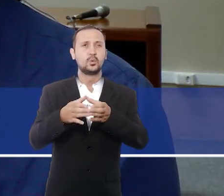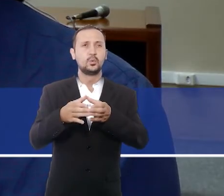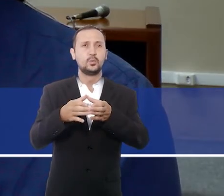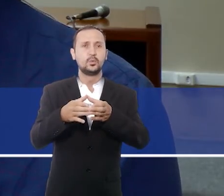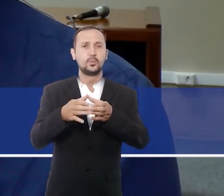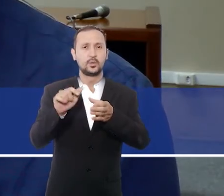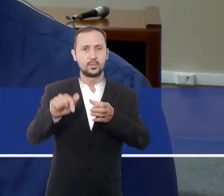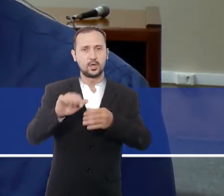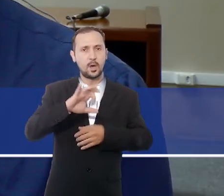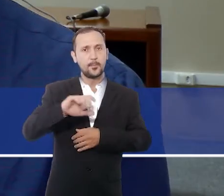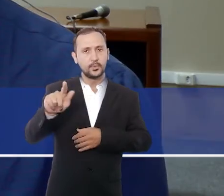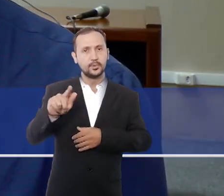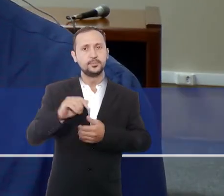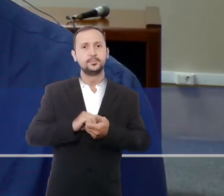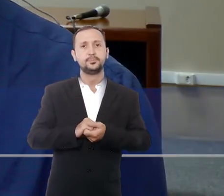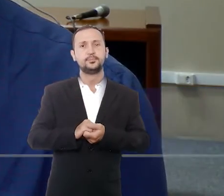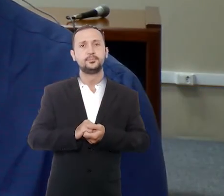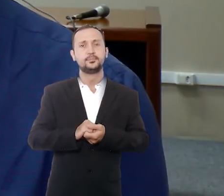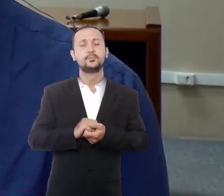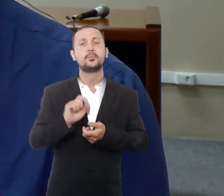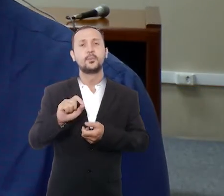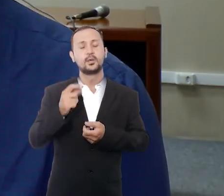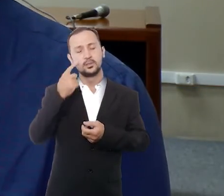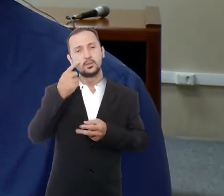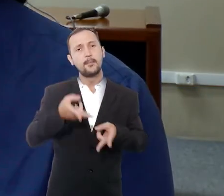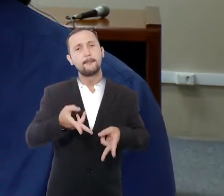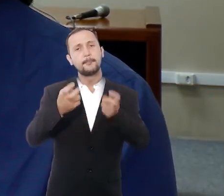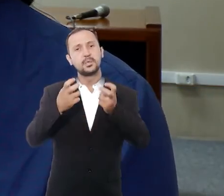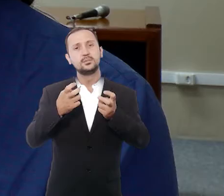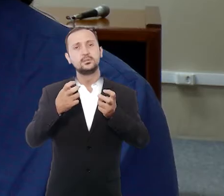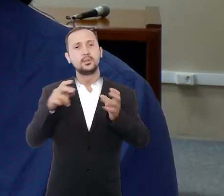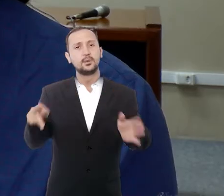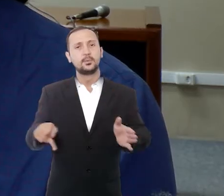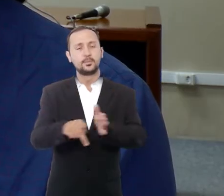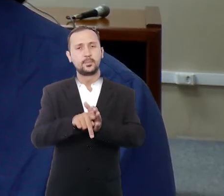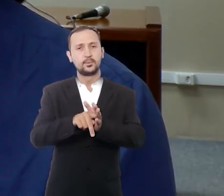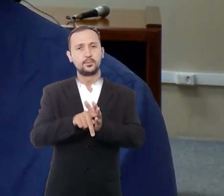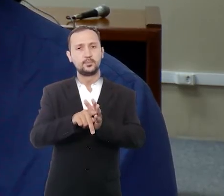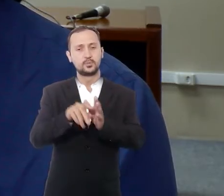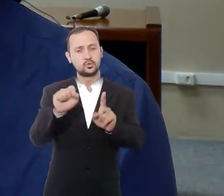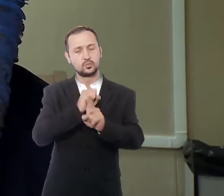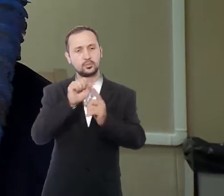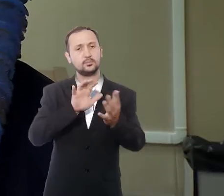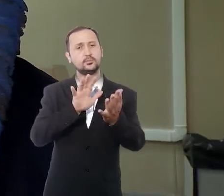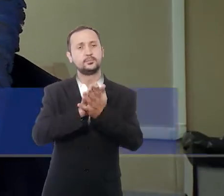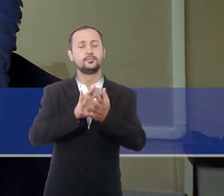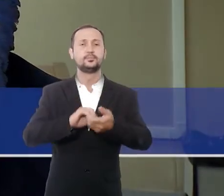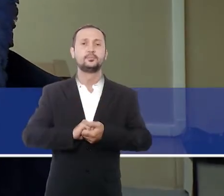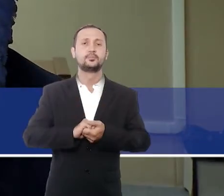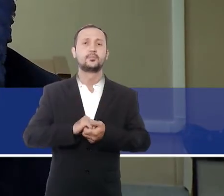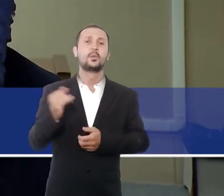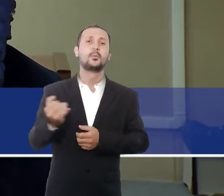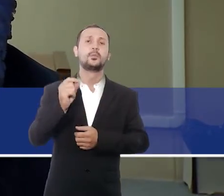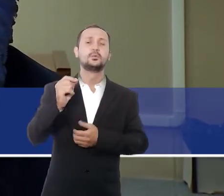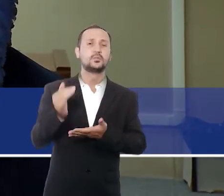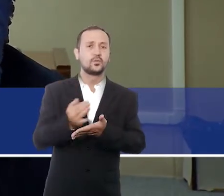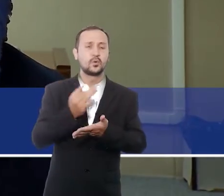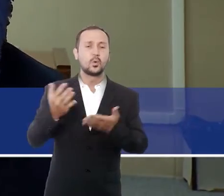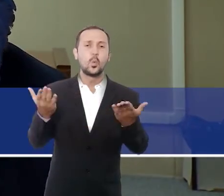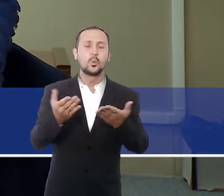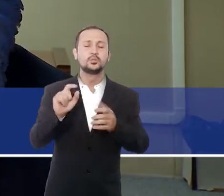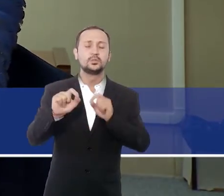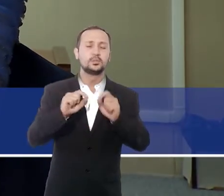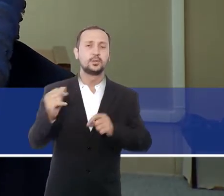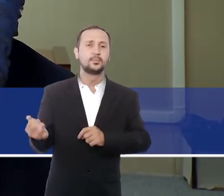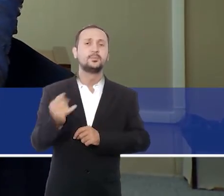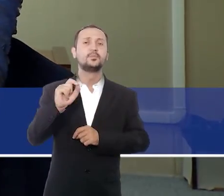esse grupo aqui em Campo Grande para que seja percebido diante da sociedade. A importância desse fórum ser realizado